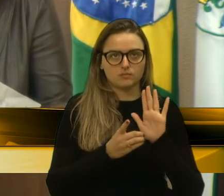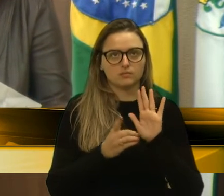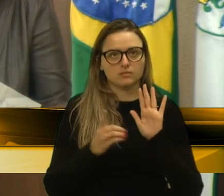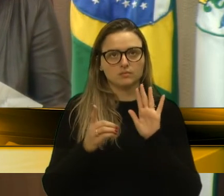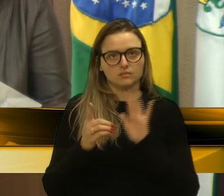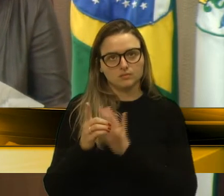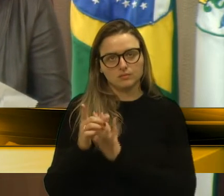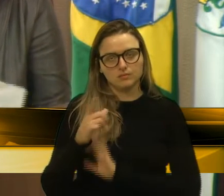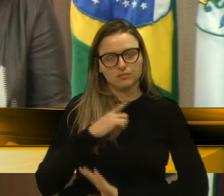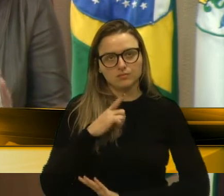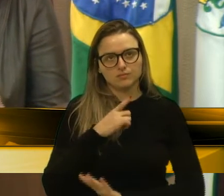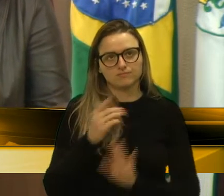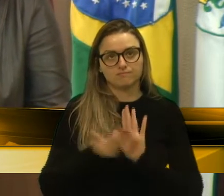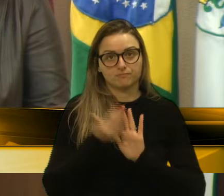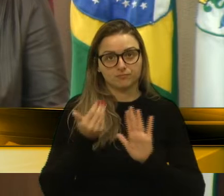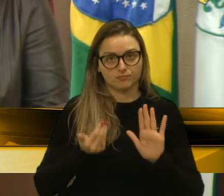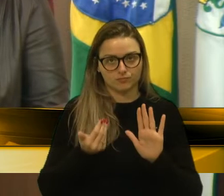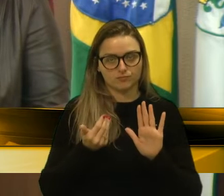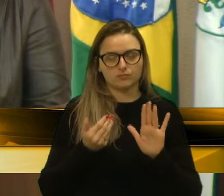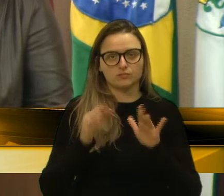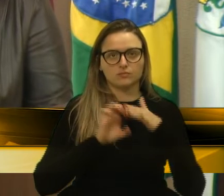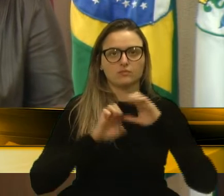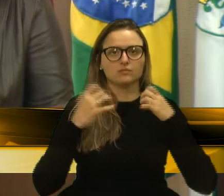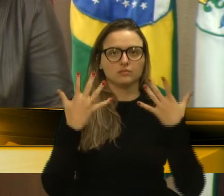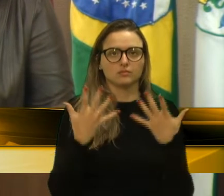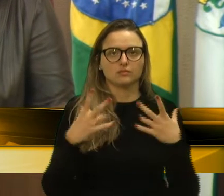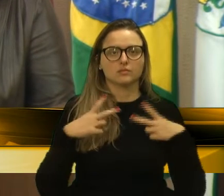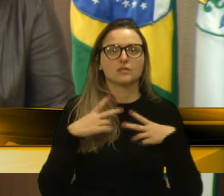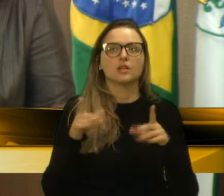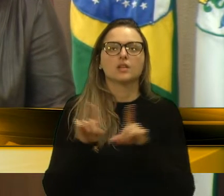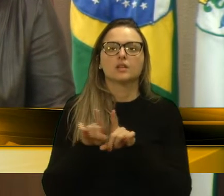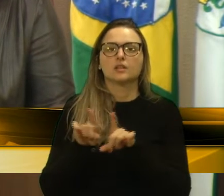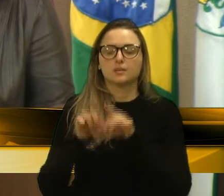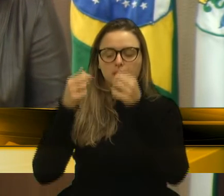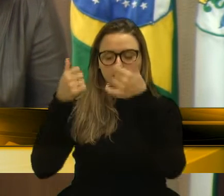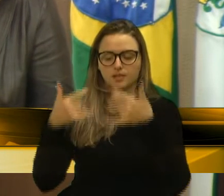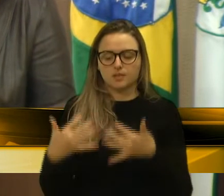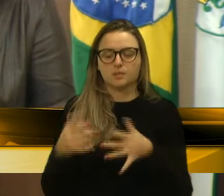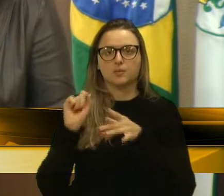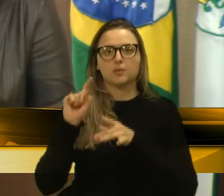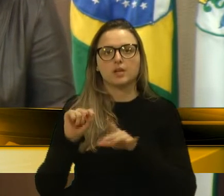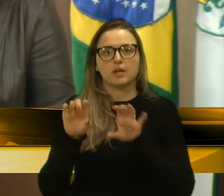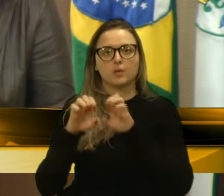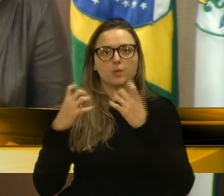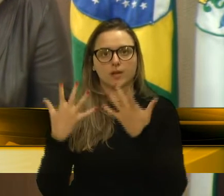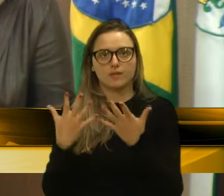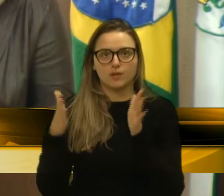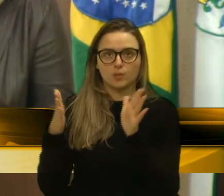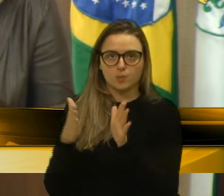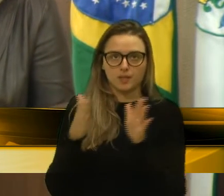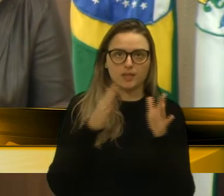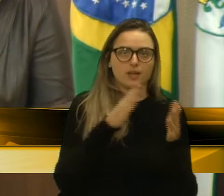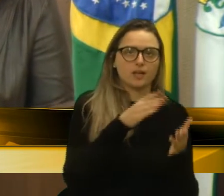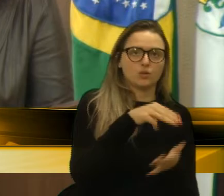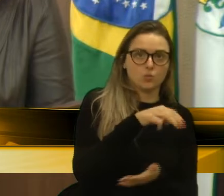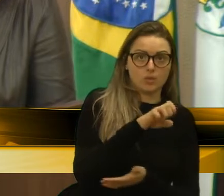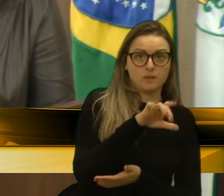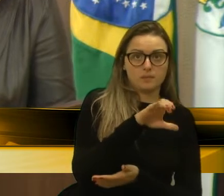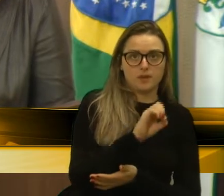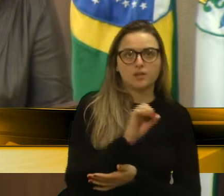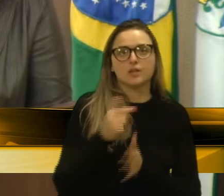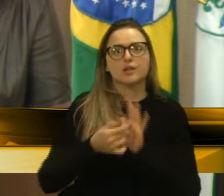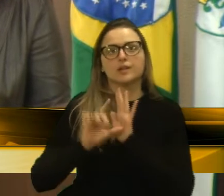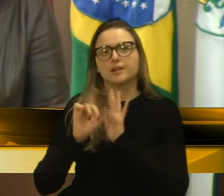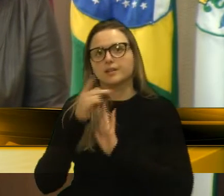retira. Ele também especifica o que é um evento pequeno, né? E o médio, porque antes dizia